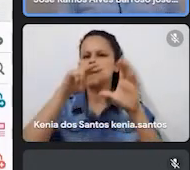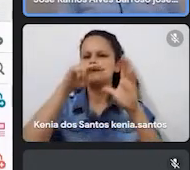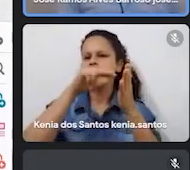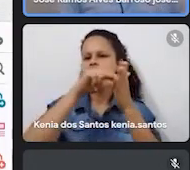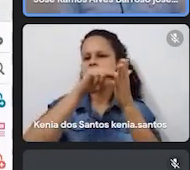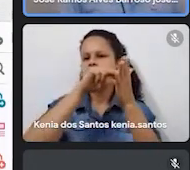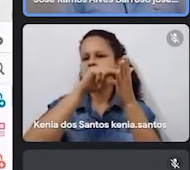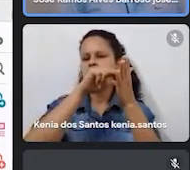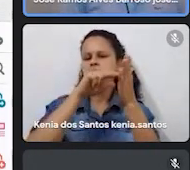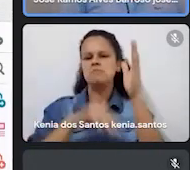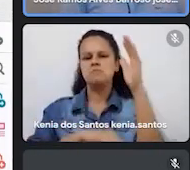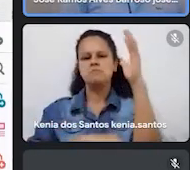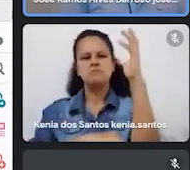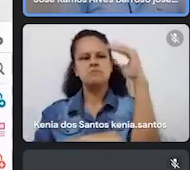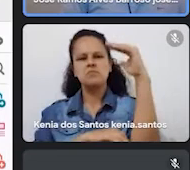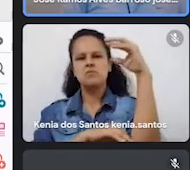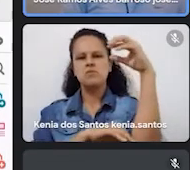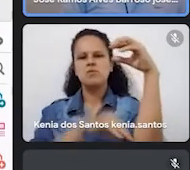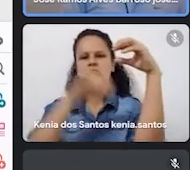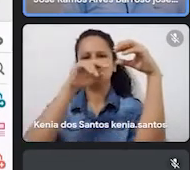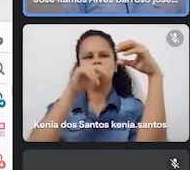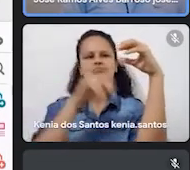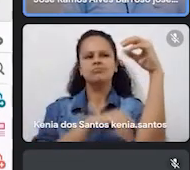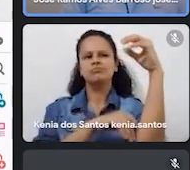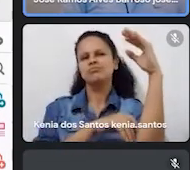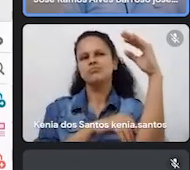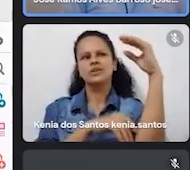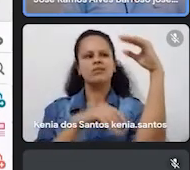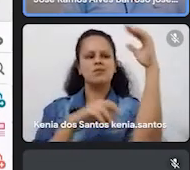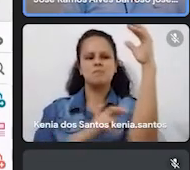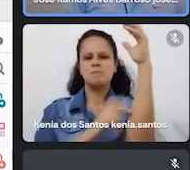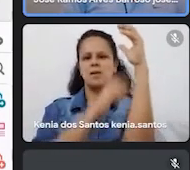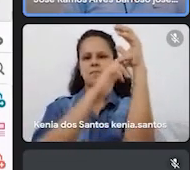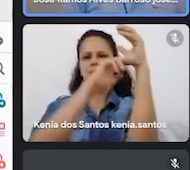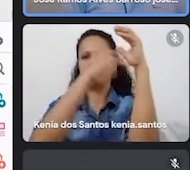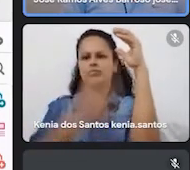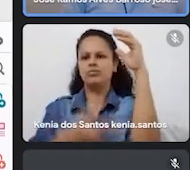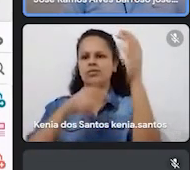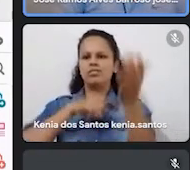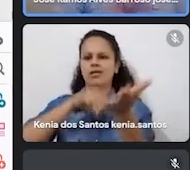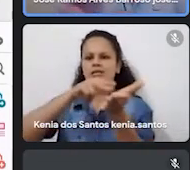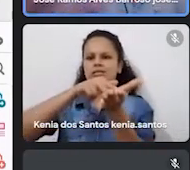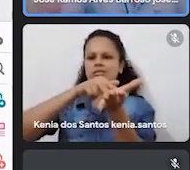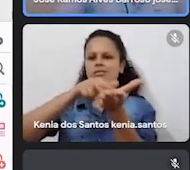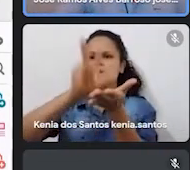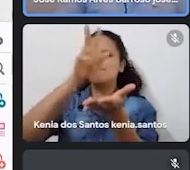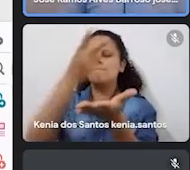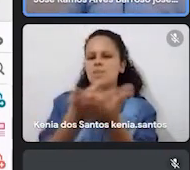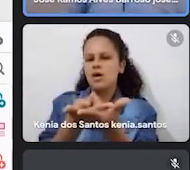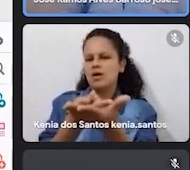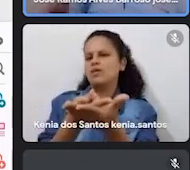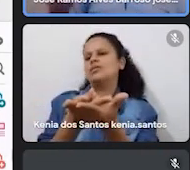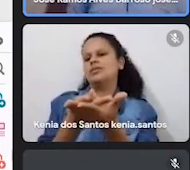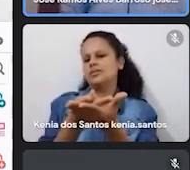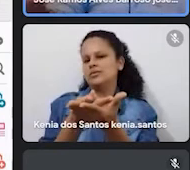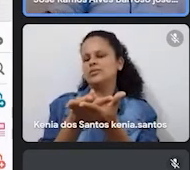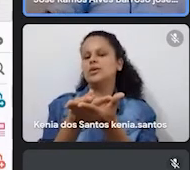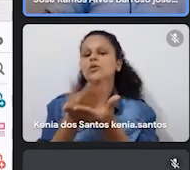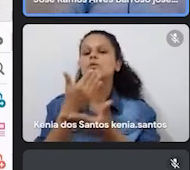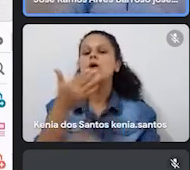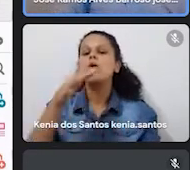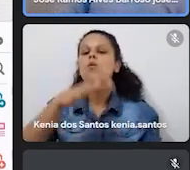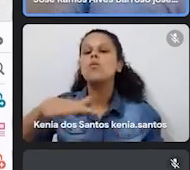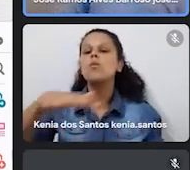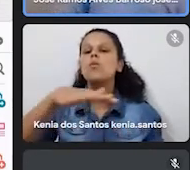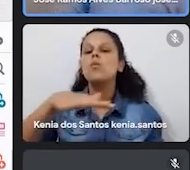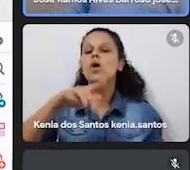Queda de mesmo nível por escorregões e tropeços. Eu tenho que inspecionar o ambiente, remover